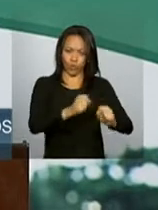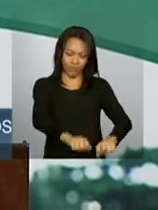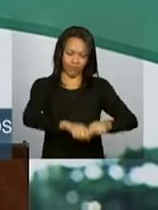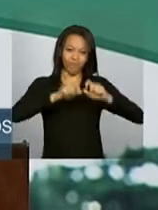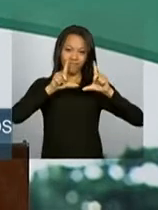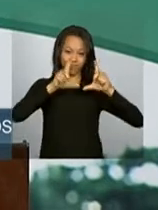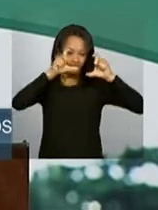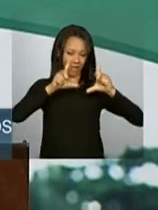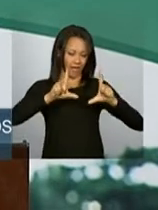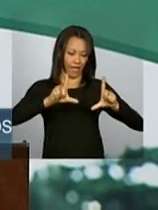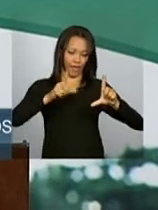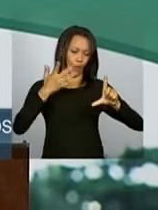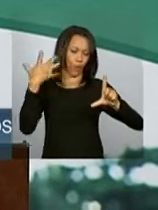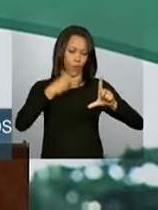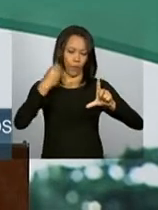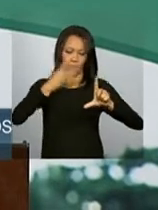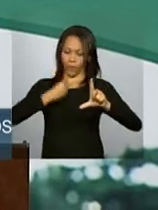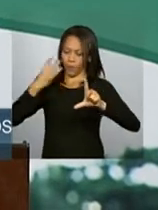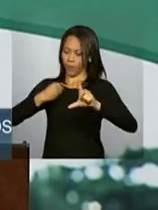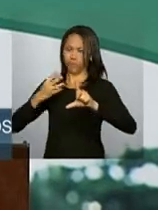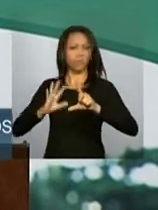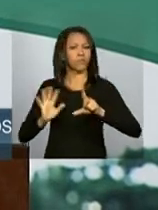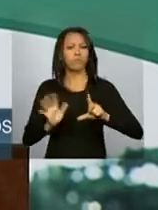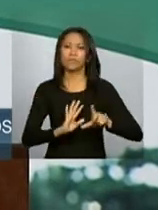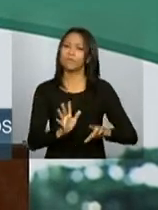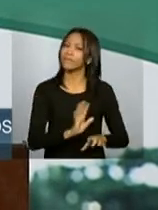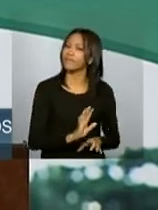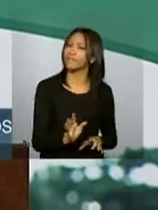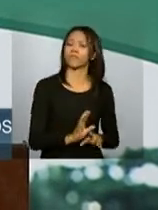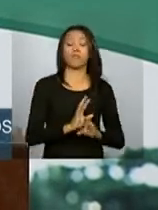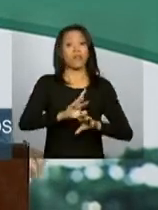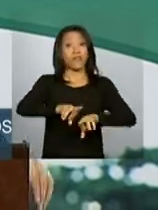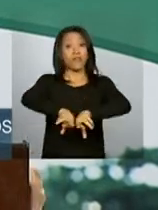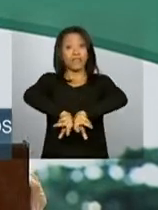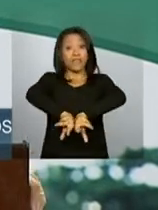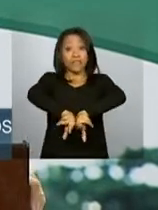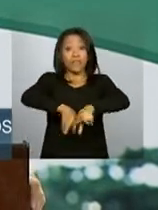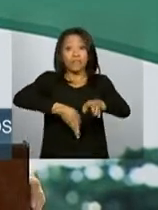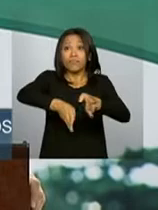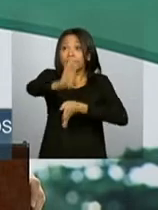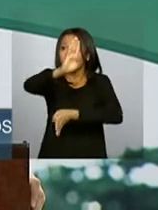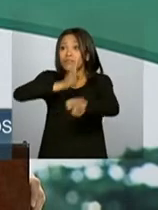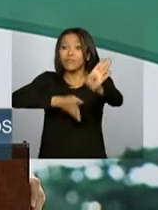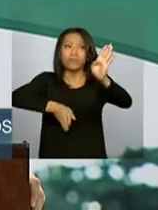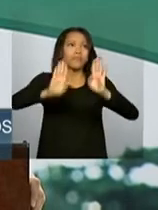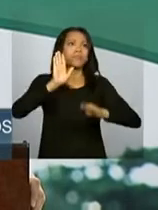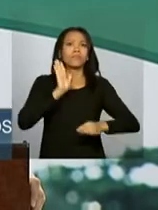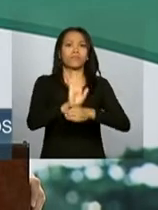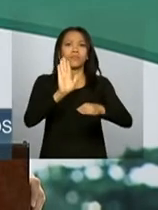sim, pulverizadas em milhares de localidades desse país.